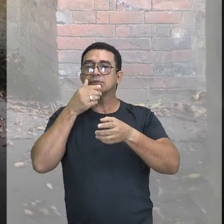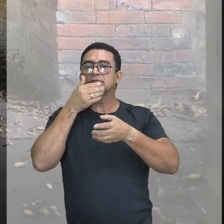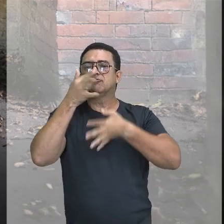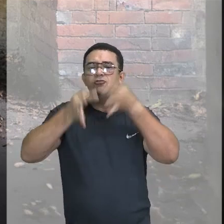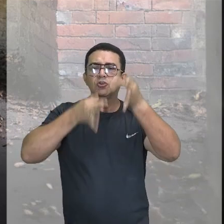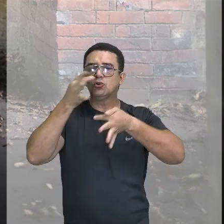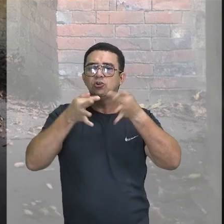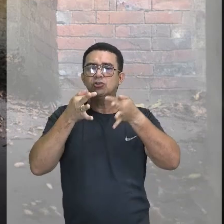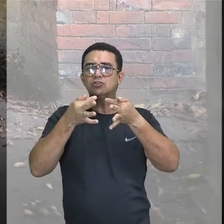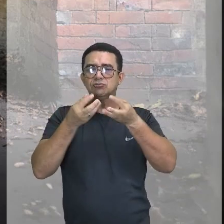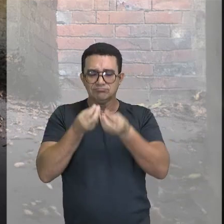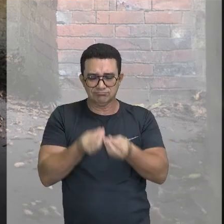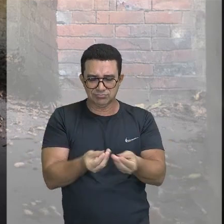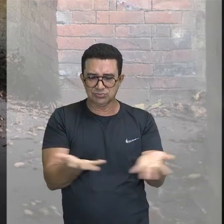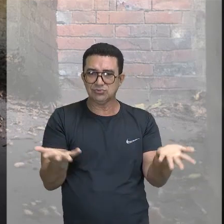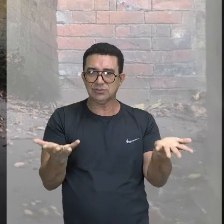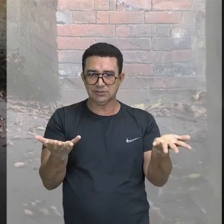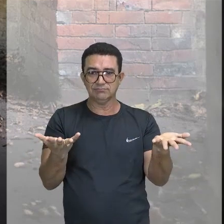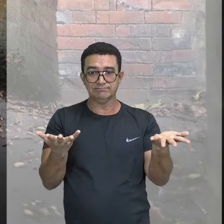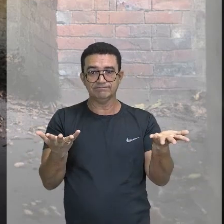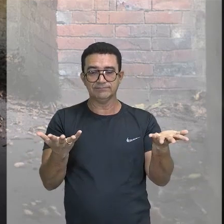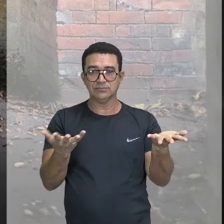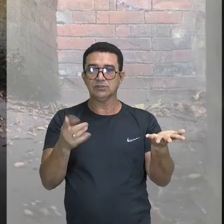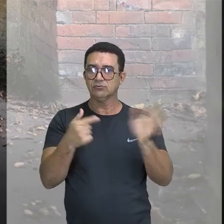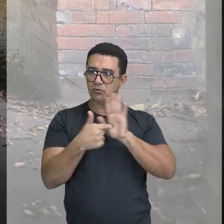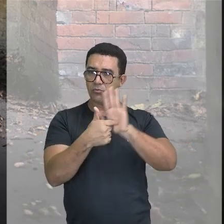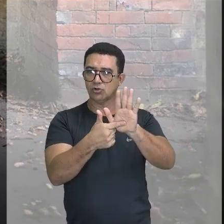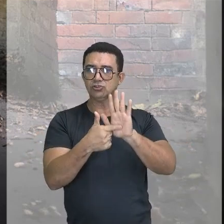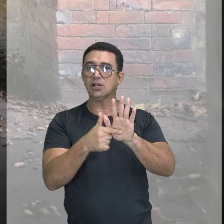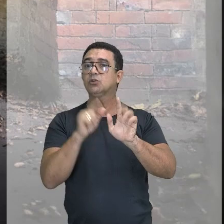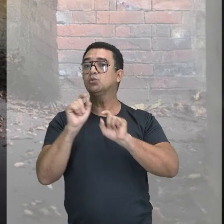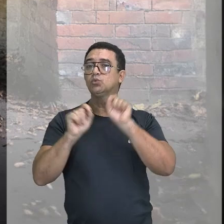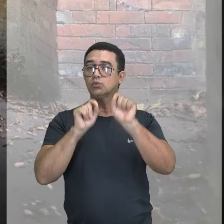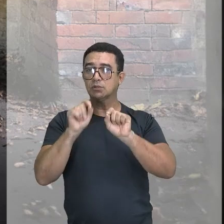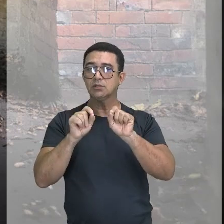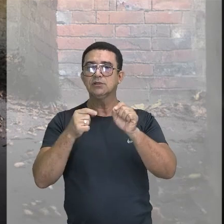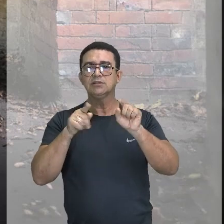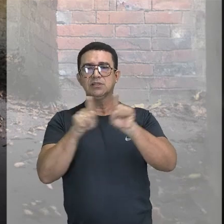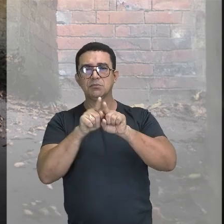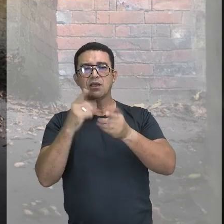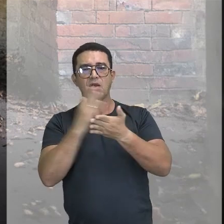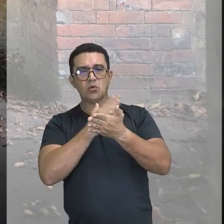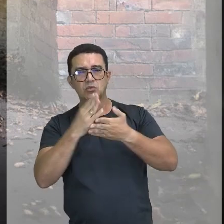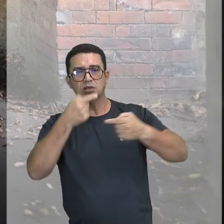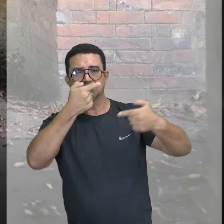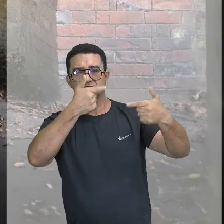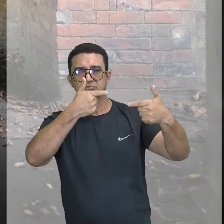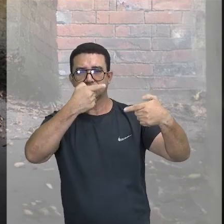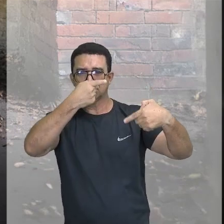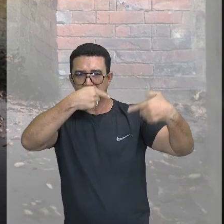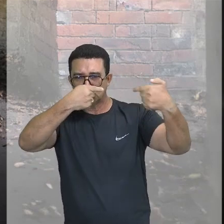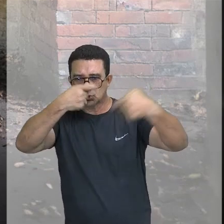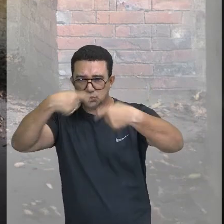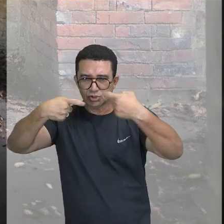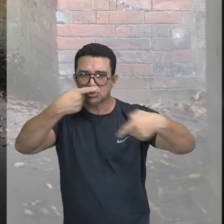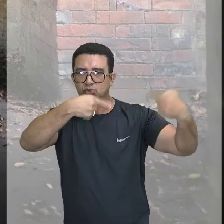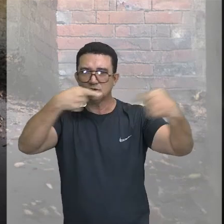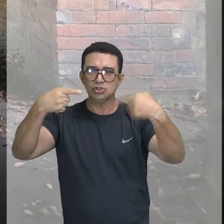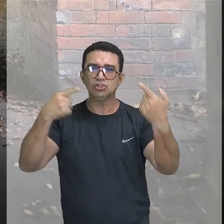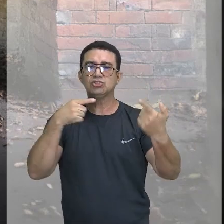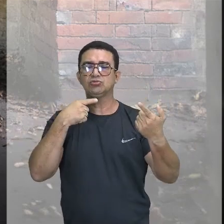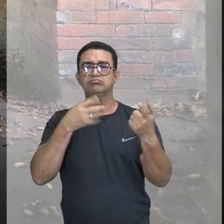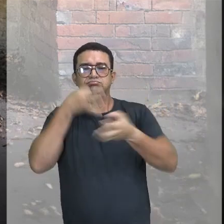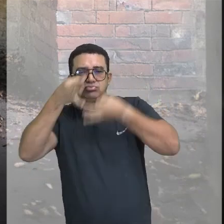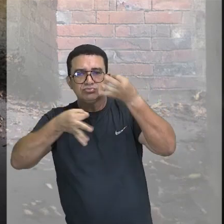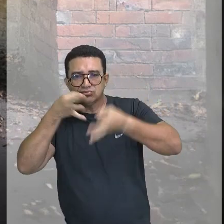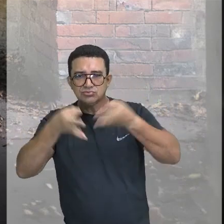trabalho foi exibido publicamente em exposição de destaque, discutido nas principais revistas de arte e